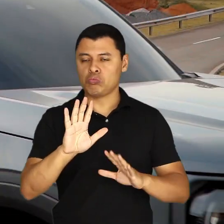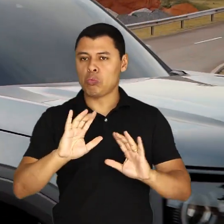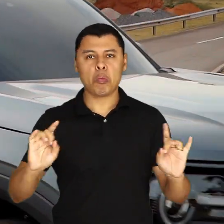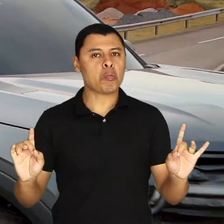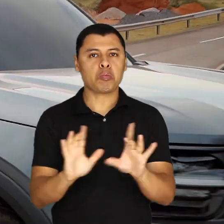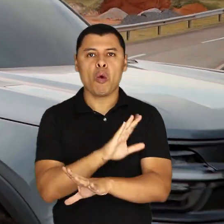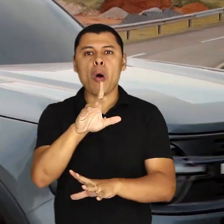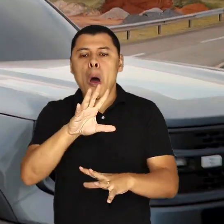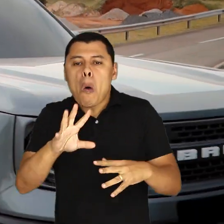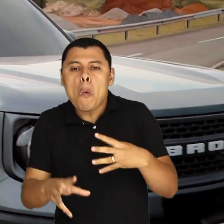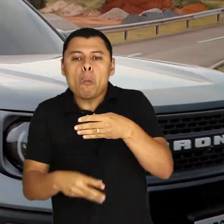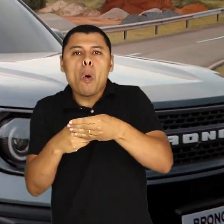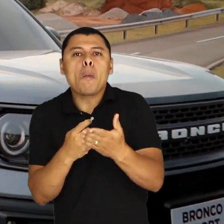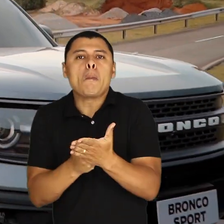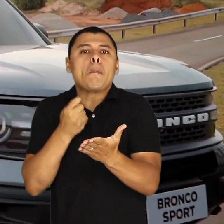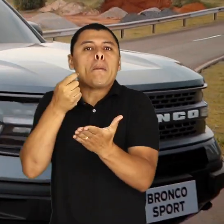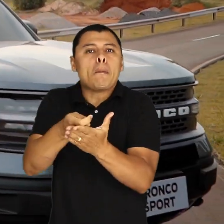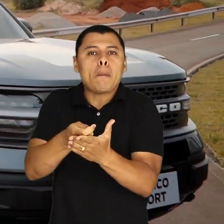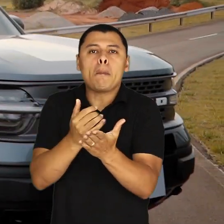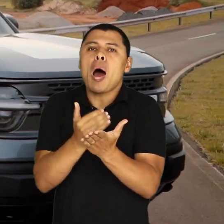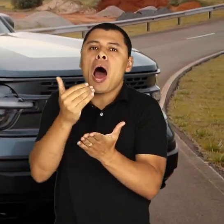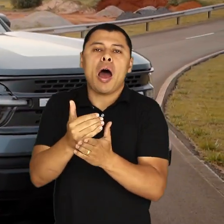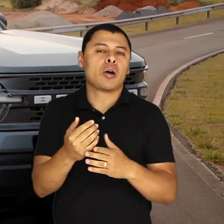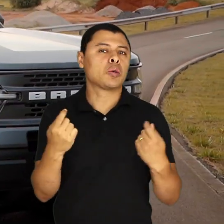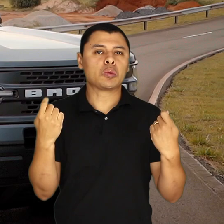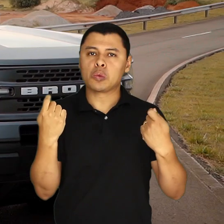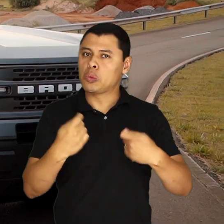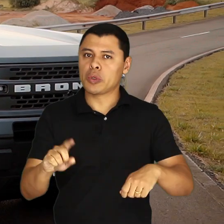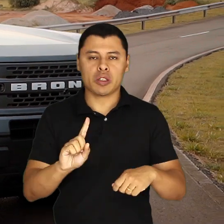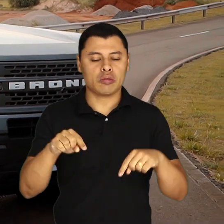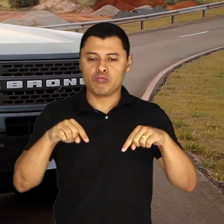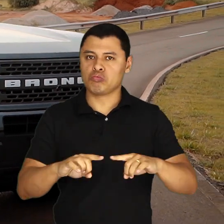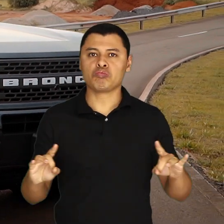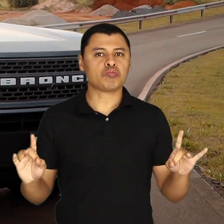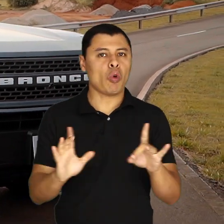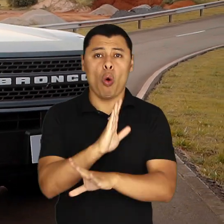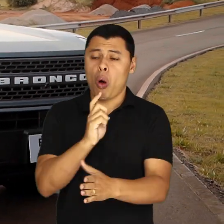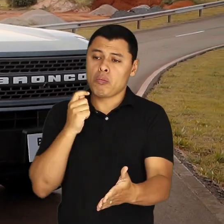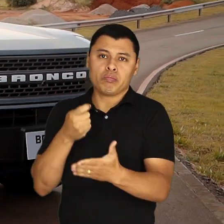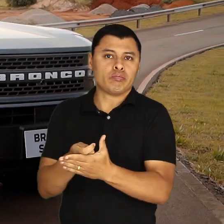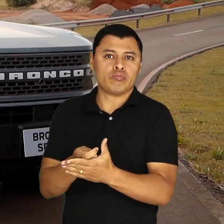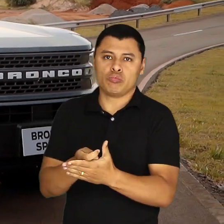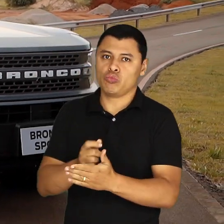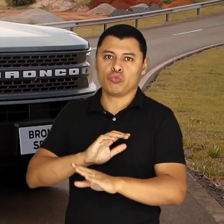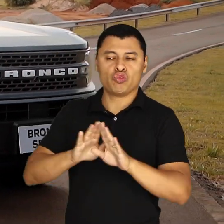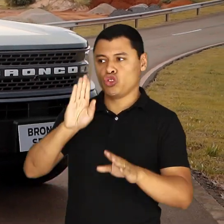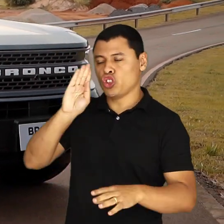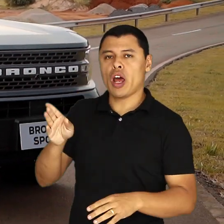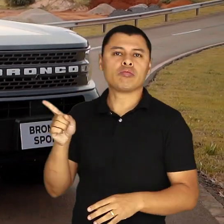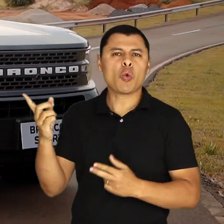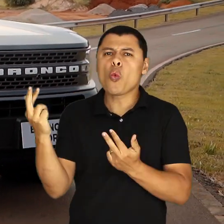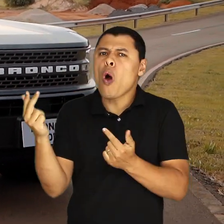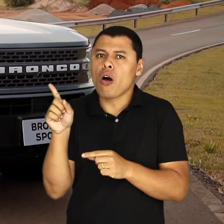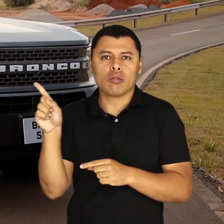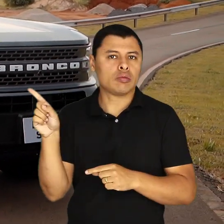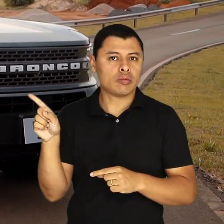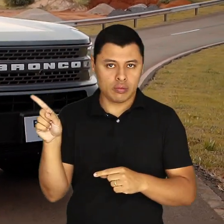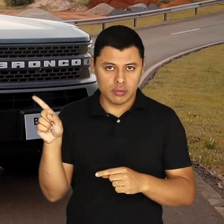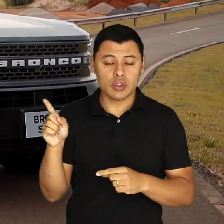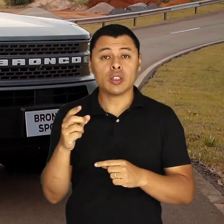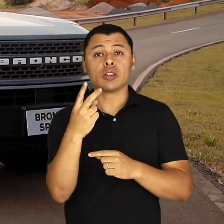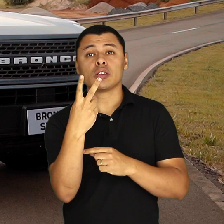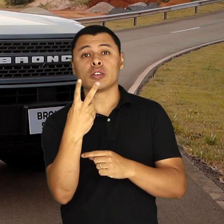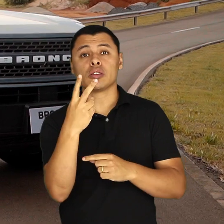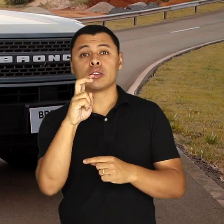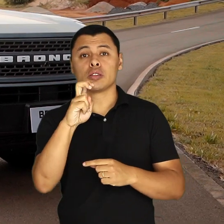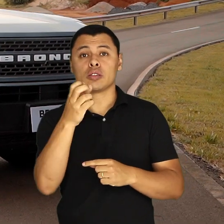seja, é a topo de linha e traz inclusive alguns equipamentos que são opcionais no mercado de lá fora. Só que aqui não tem nenhum opcional, vem exatamente